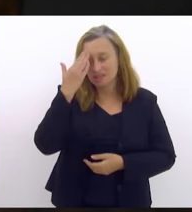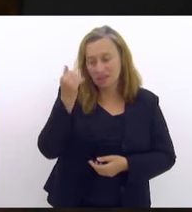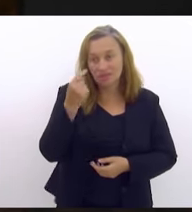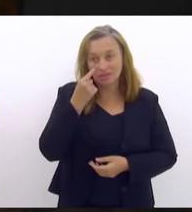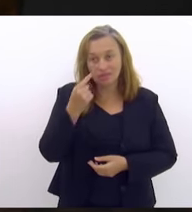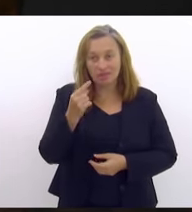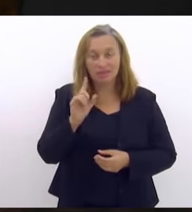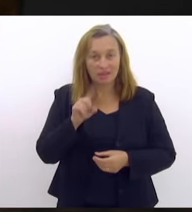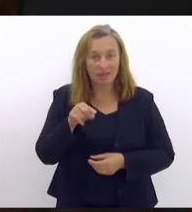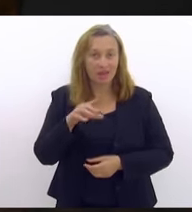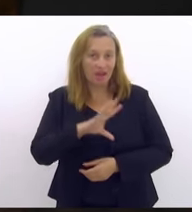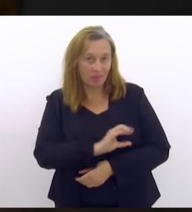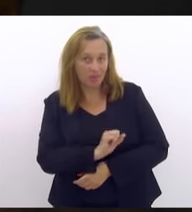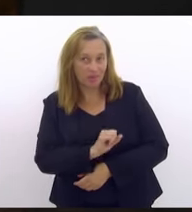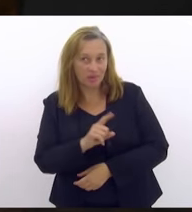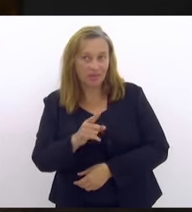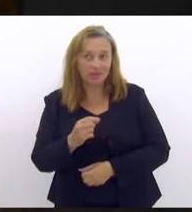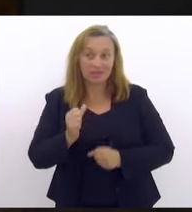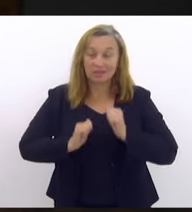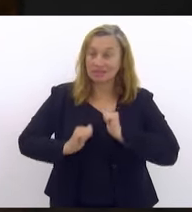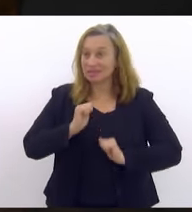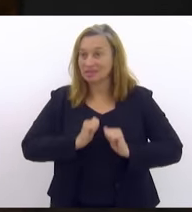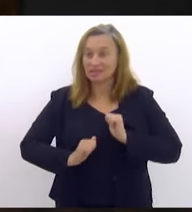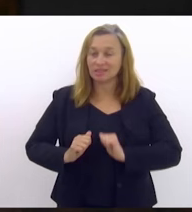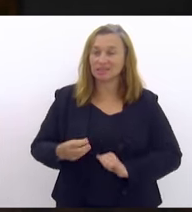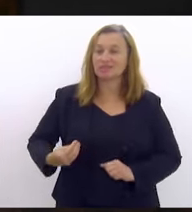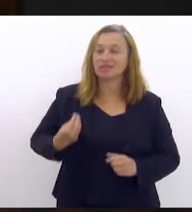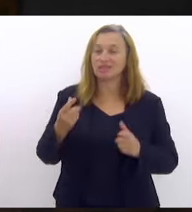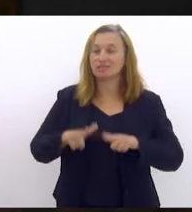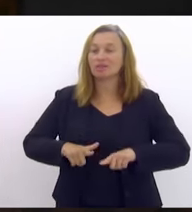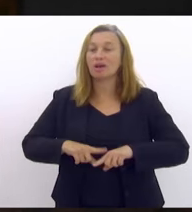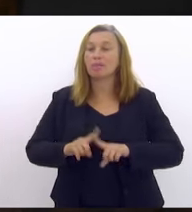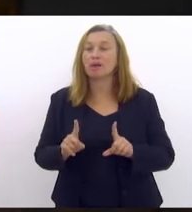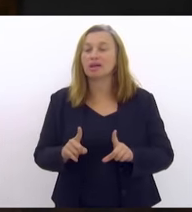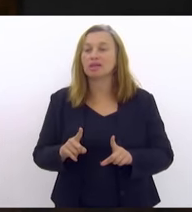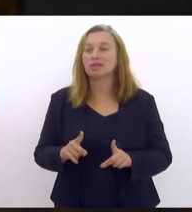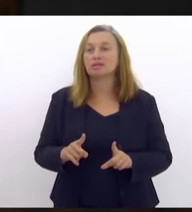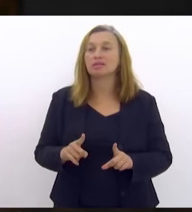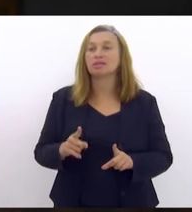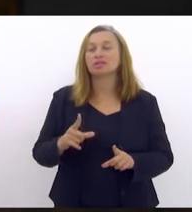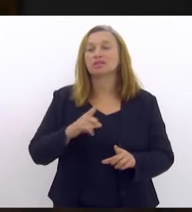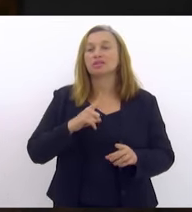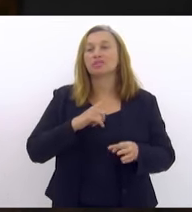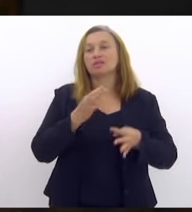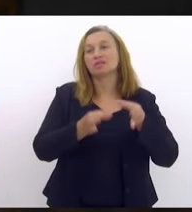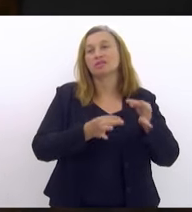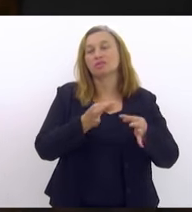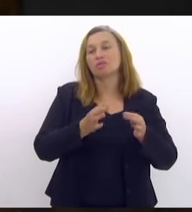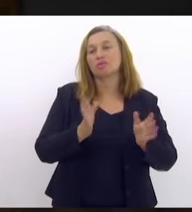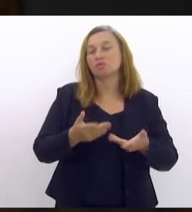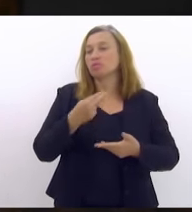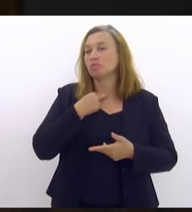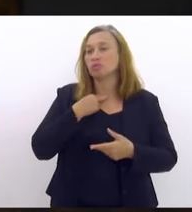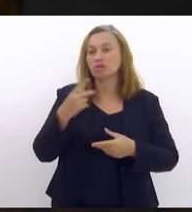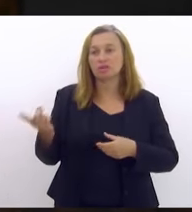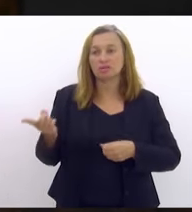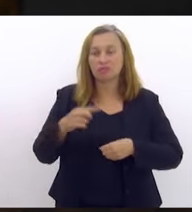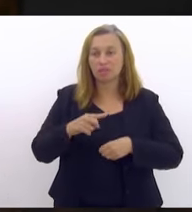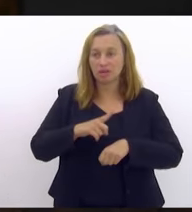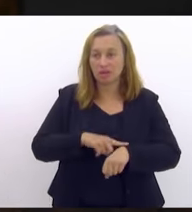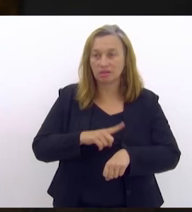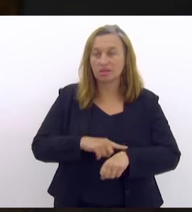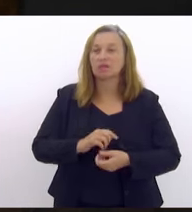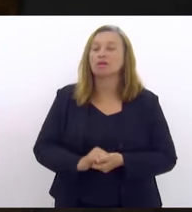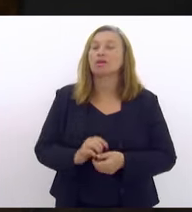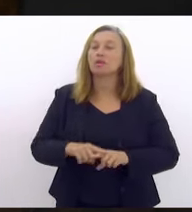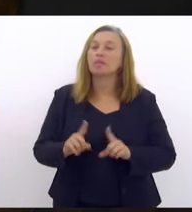amor? Devem estar lá ansiosos, querendo estar aqui, mas tiveram terapia hoje e não puderam estar aqui dentro do horário. Mas voltando a